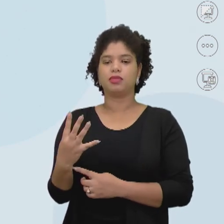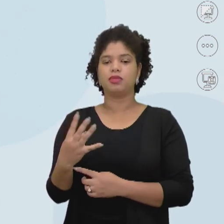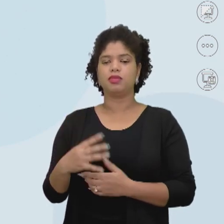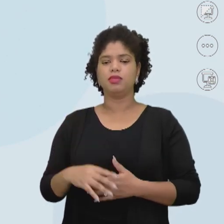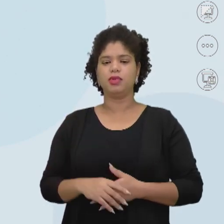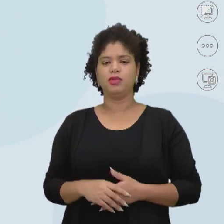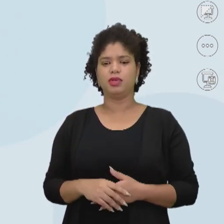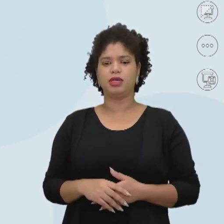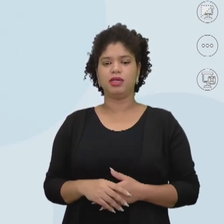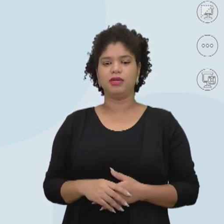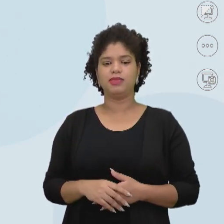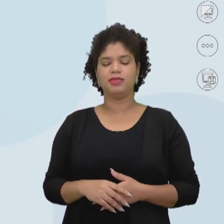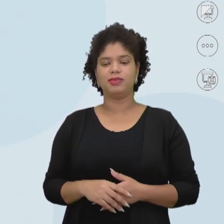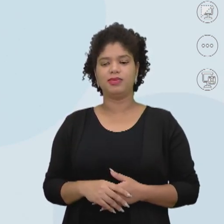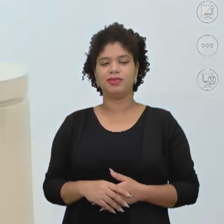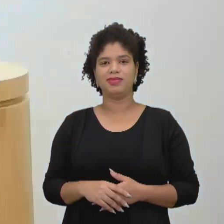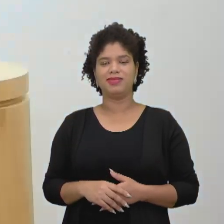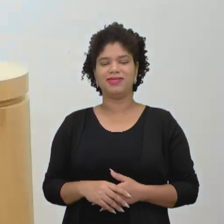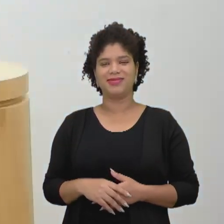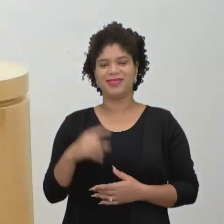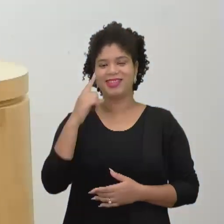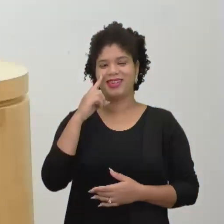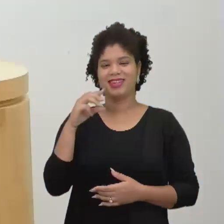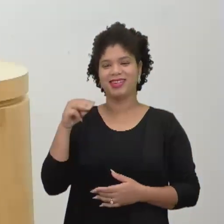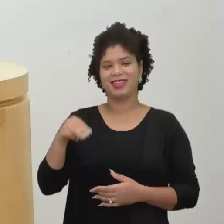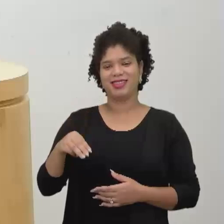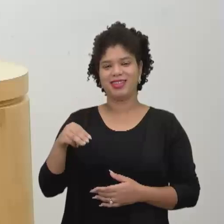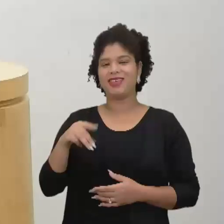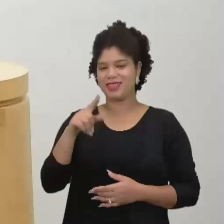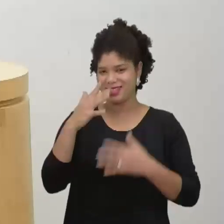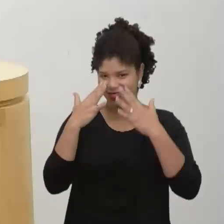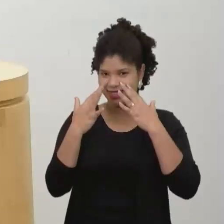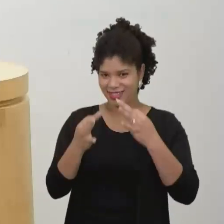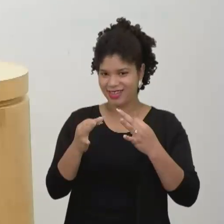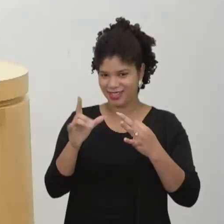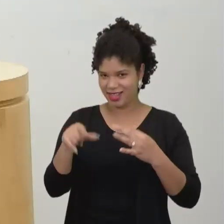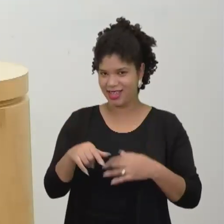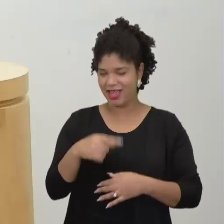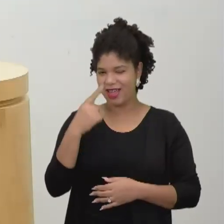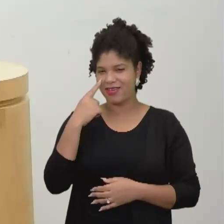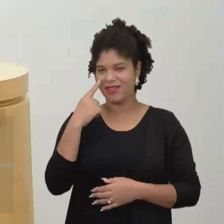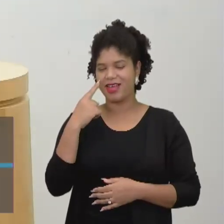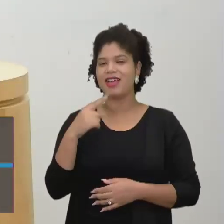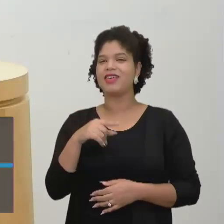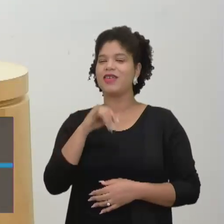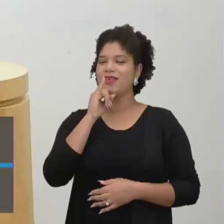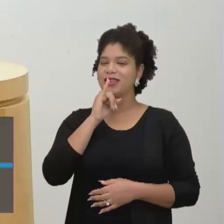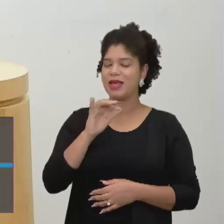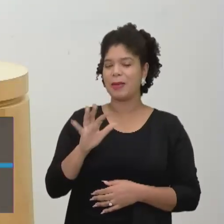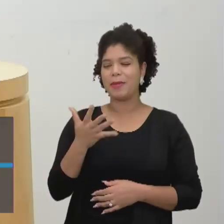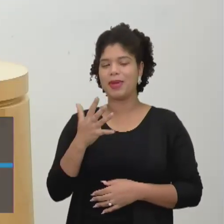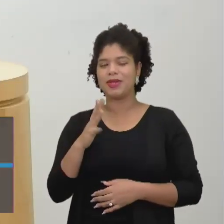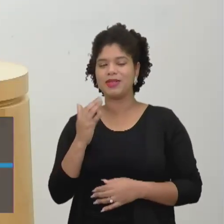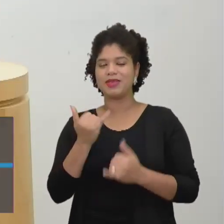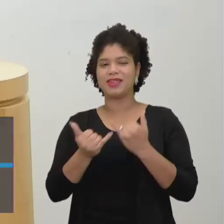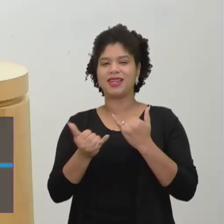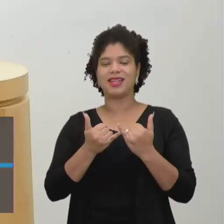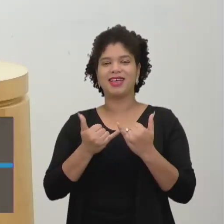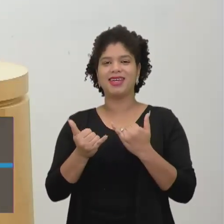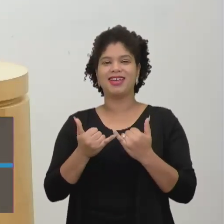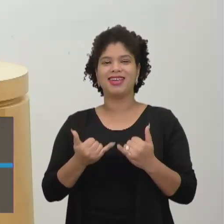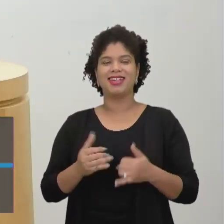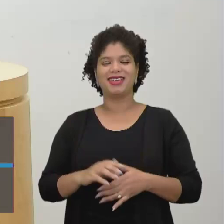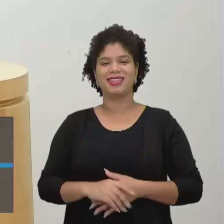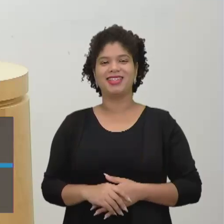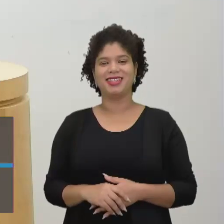188,4 metros. Lá era 18,84. Você prestou atenção nisso? Você viu que meu exemplo, sem querer, meu exemplo era parecido?